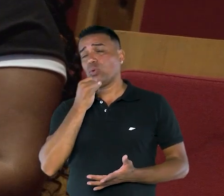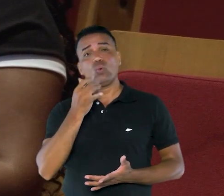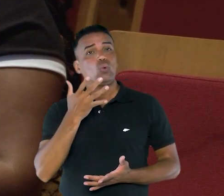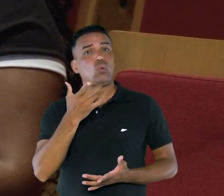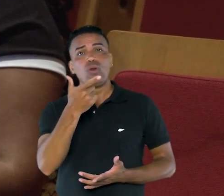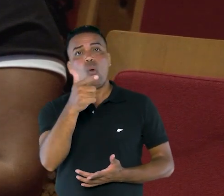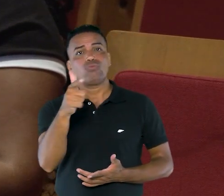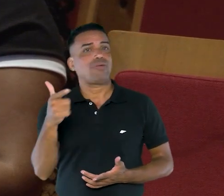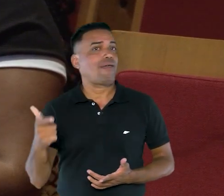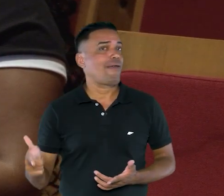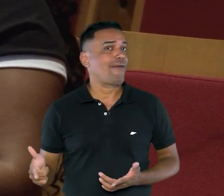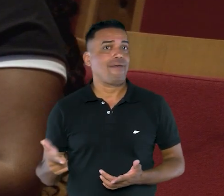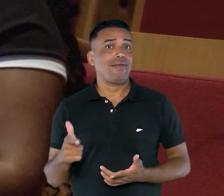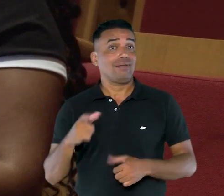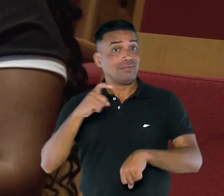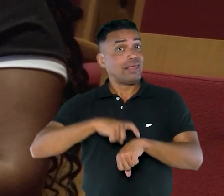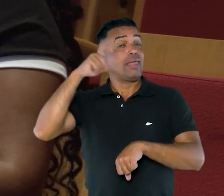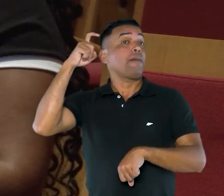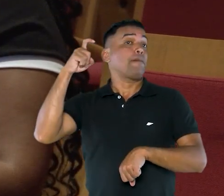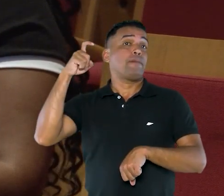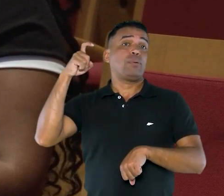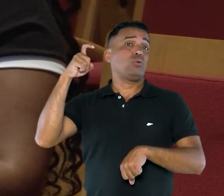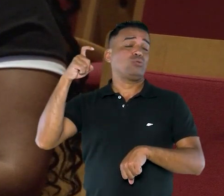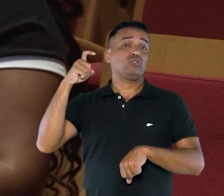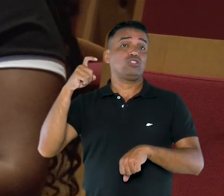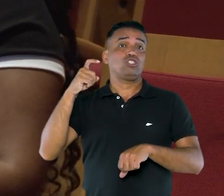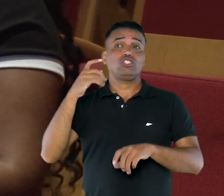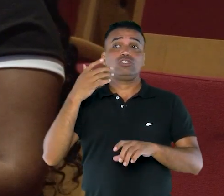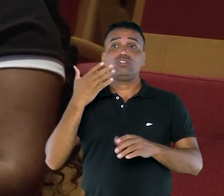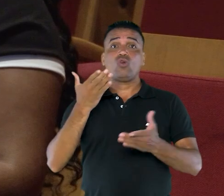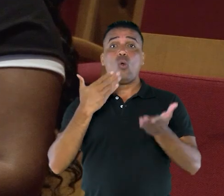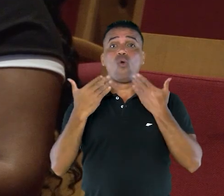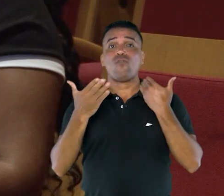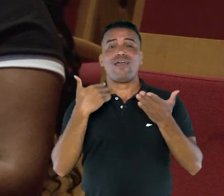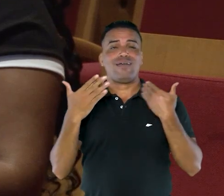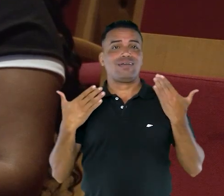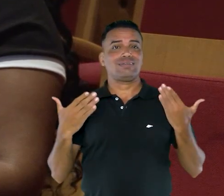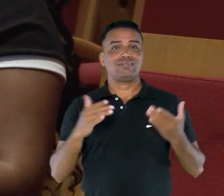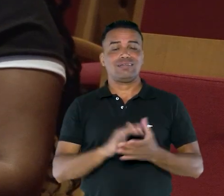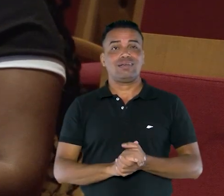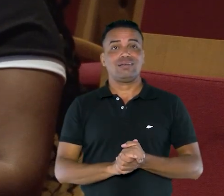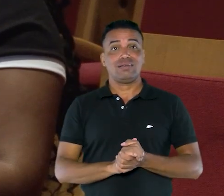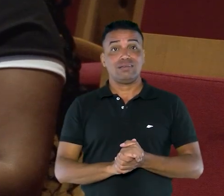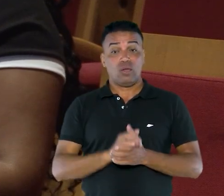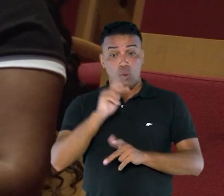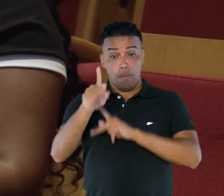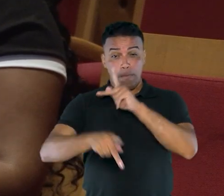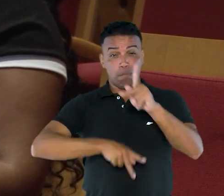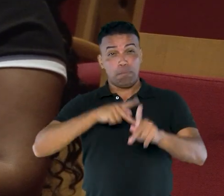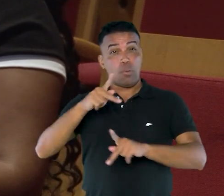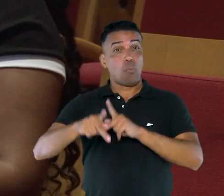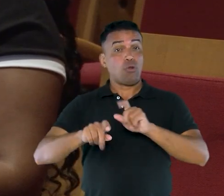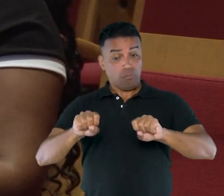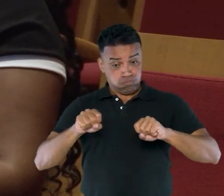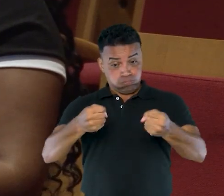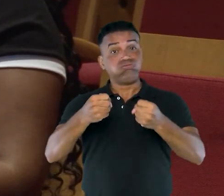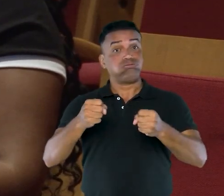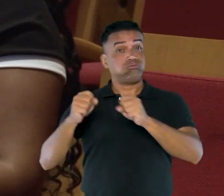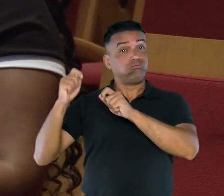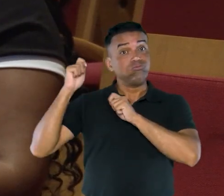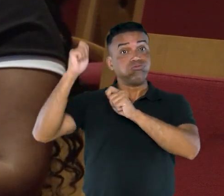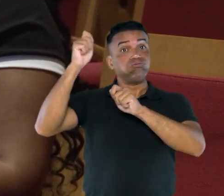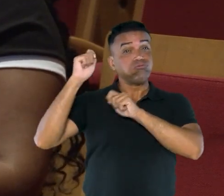Eu acho que a gente não tem mais tempo de conversa, né? A pressão popular,